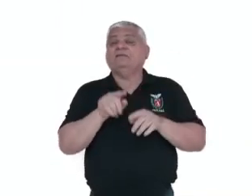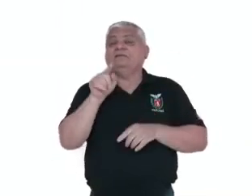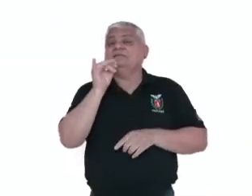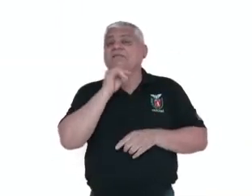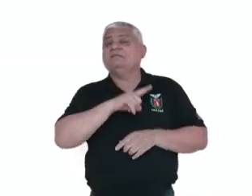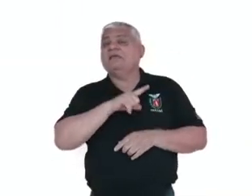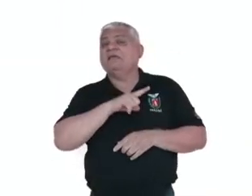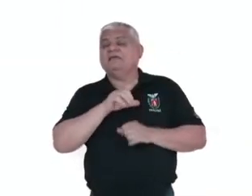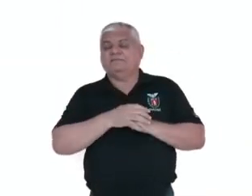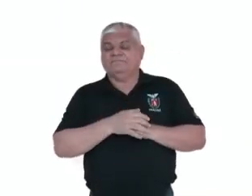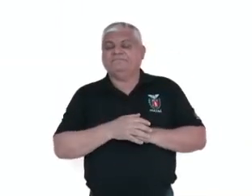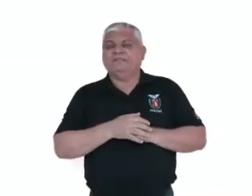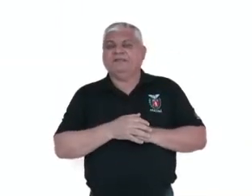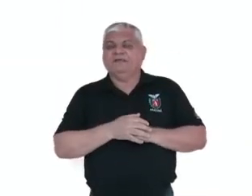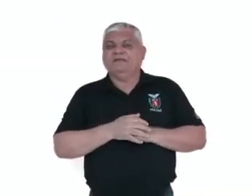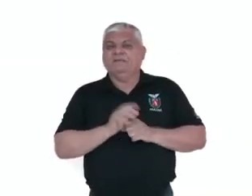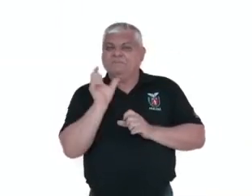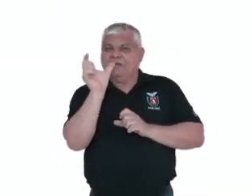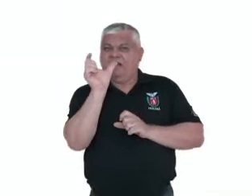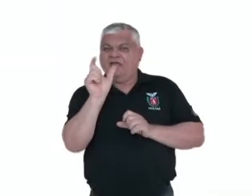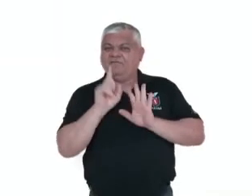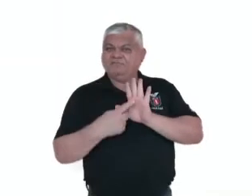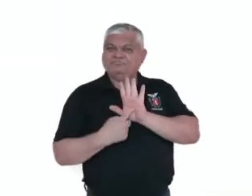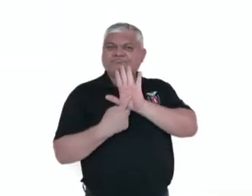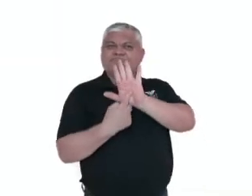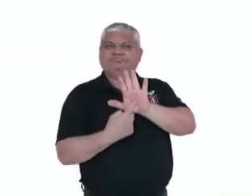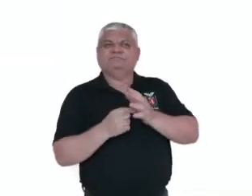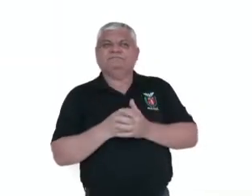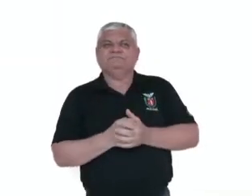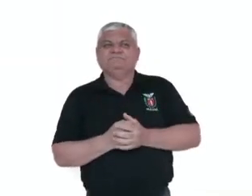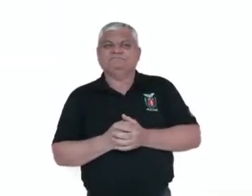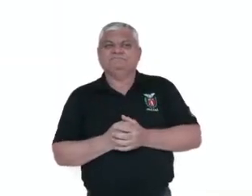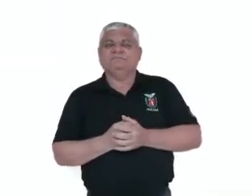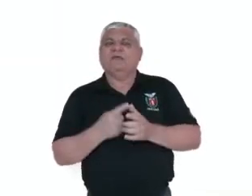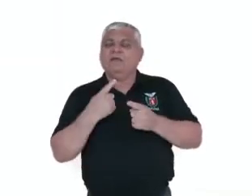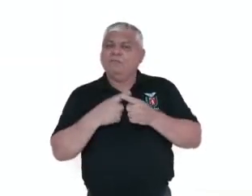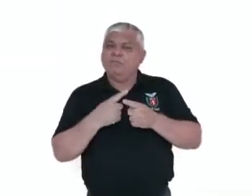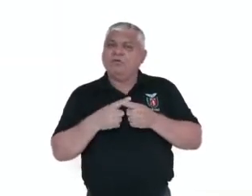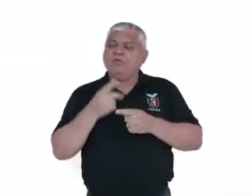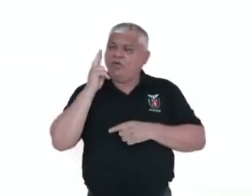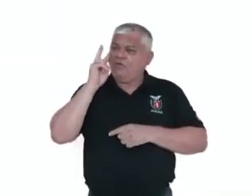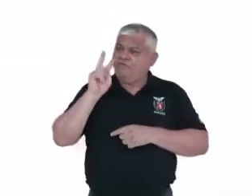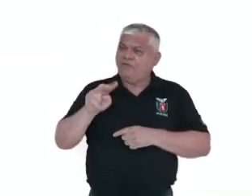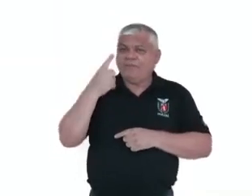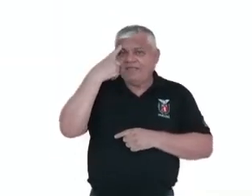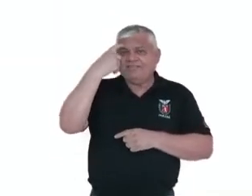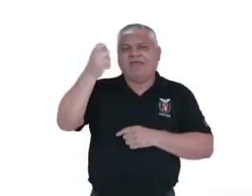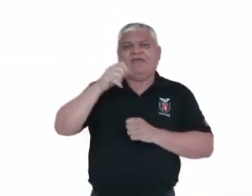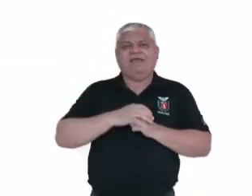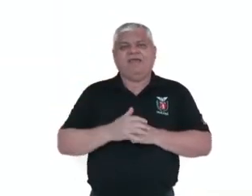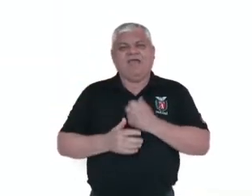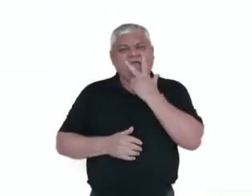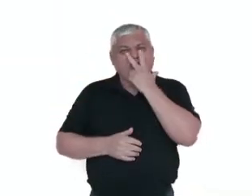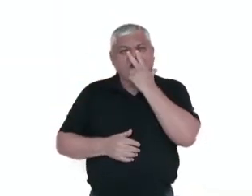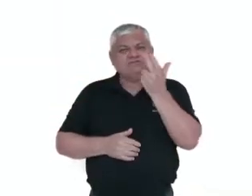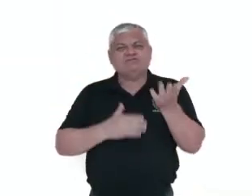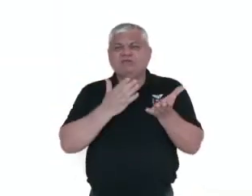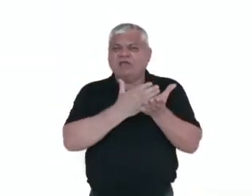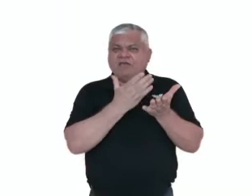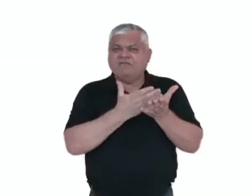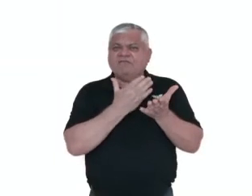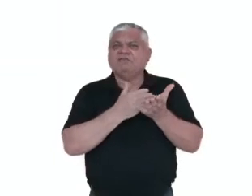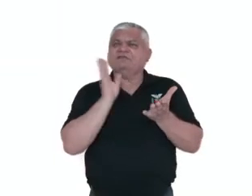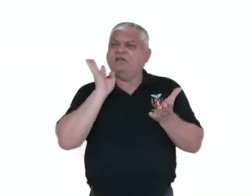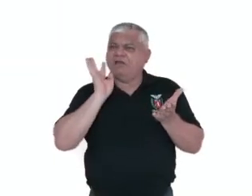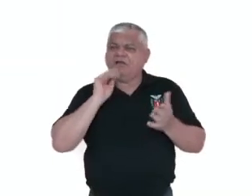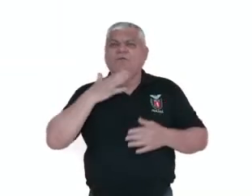trechos expositivos, veja lá, porque visa a apresentação de um conceito, de uma ideia. Olha, achei a revista dinâmica e gostei,